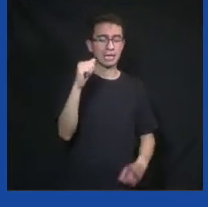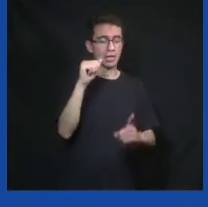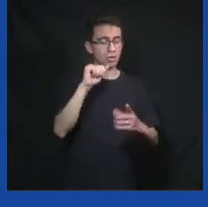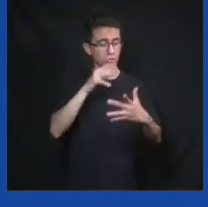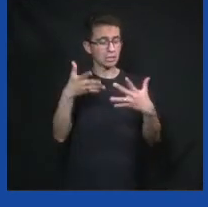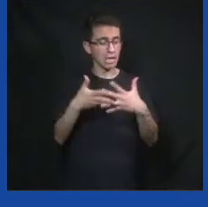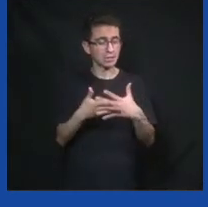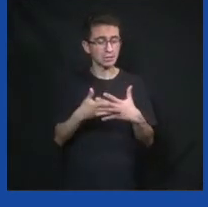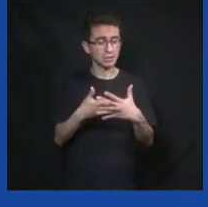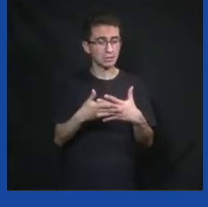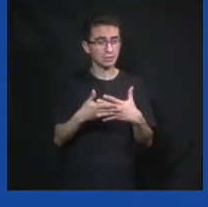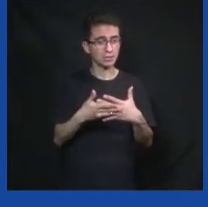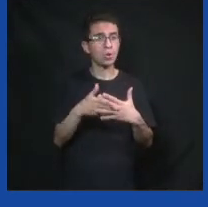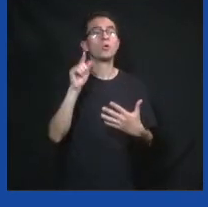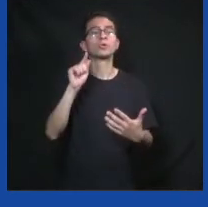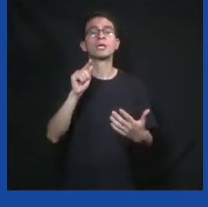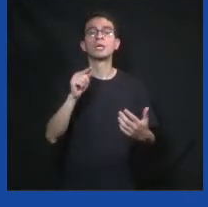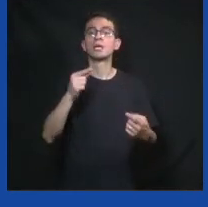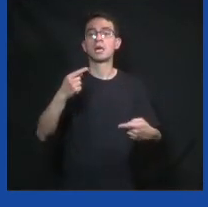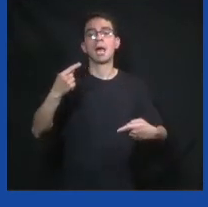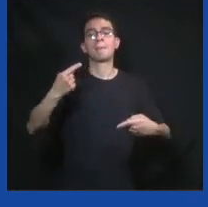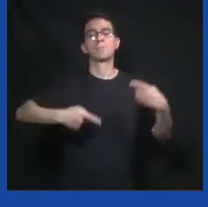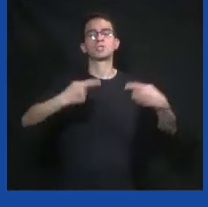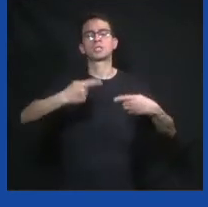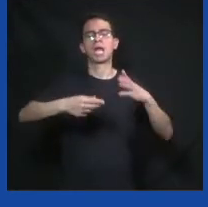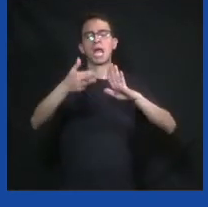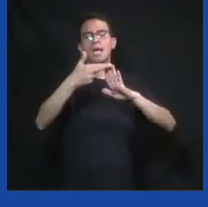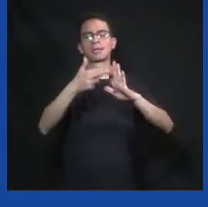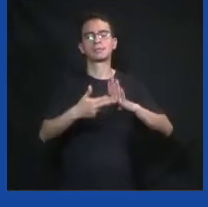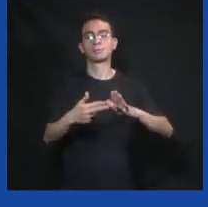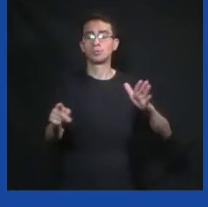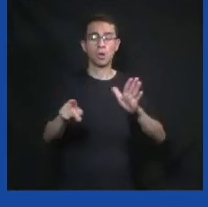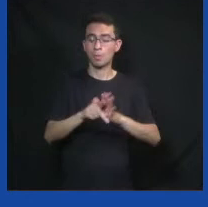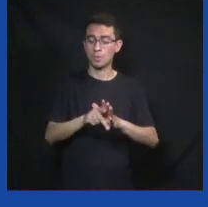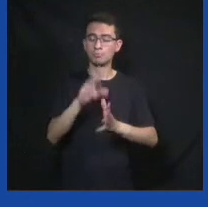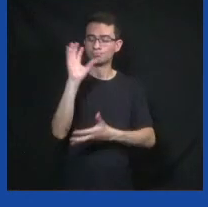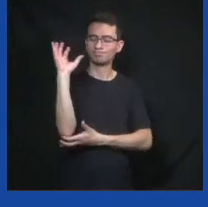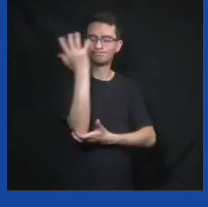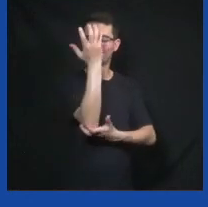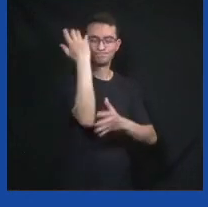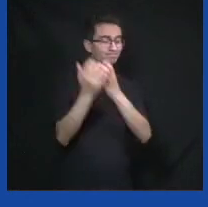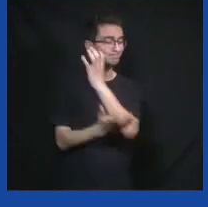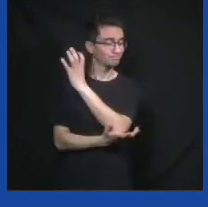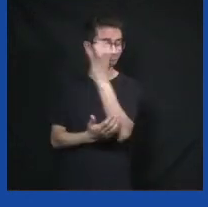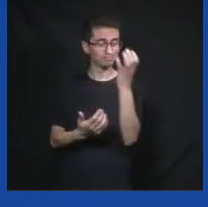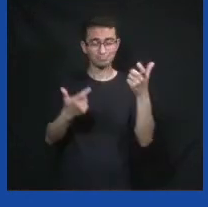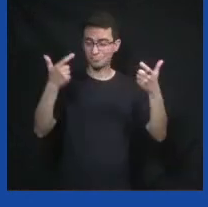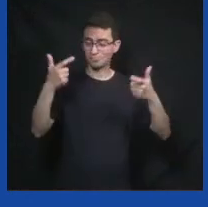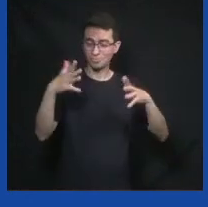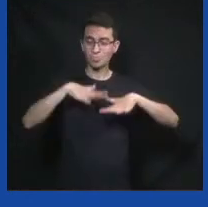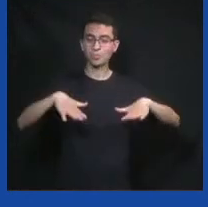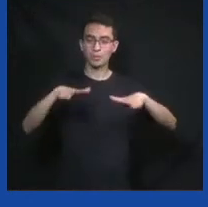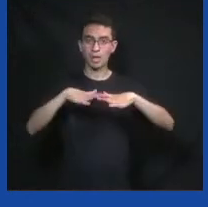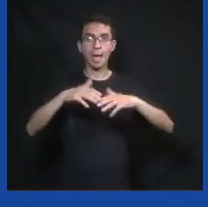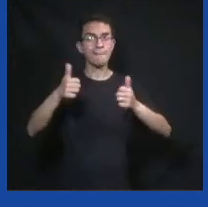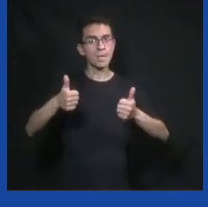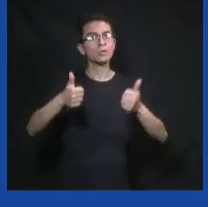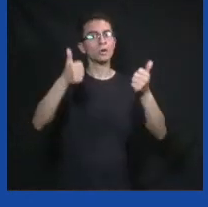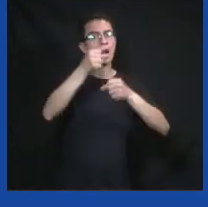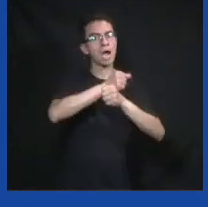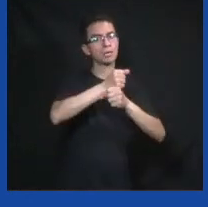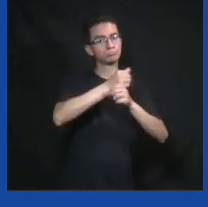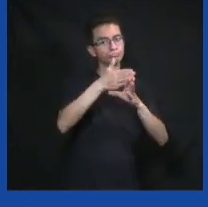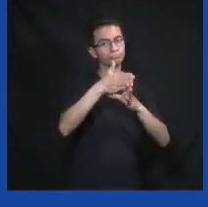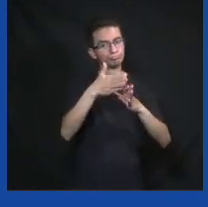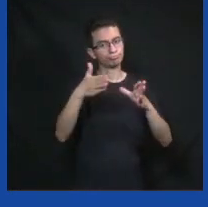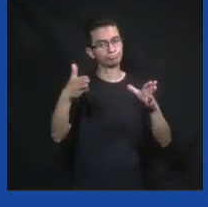sociedade. A política ambiental. Essa andou melhor nos últimos anos. Se a gente olhar para os anos 80